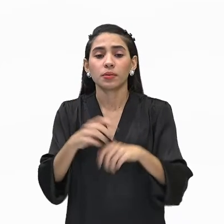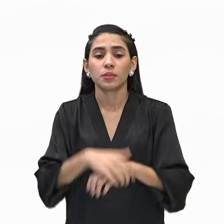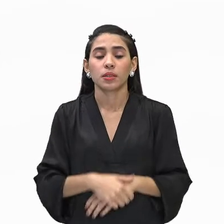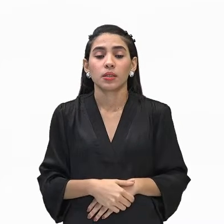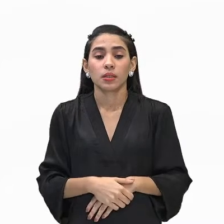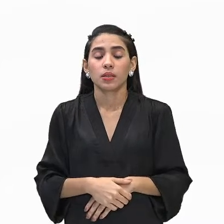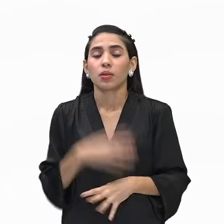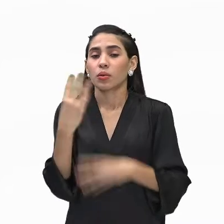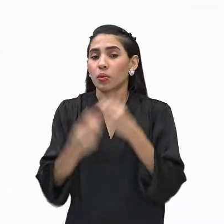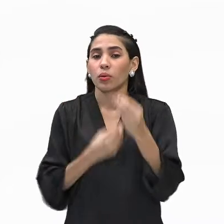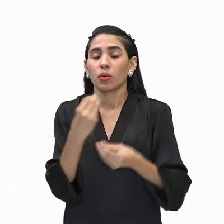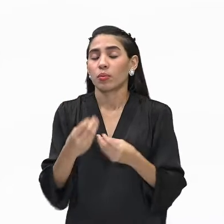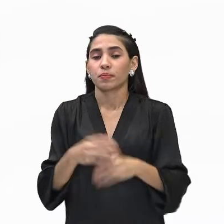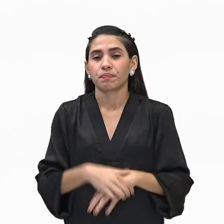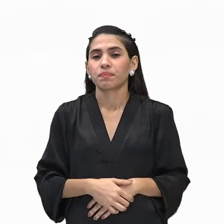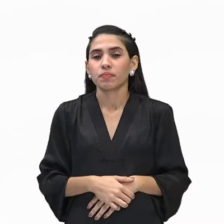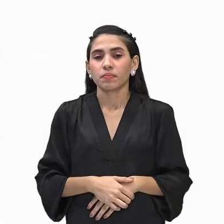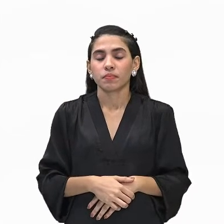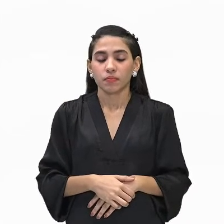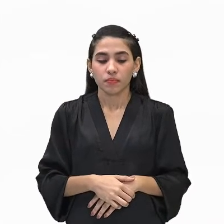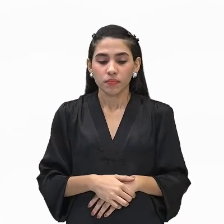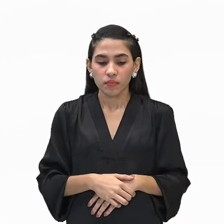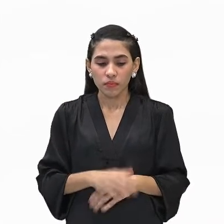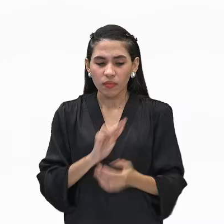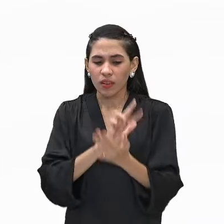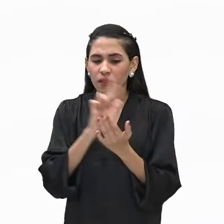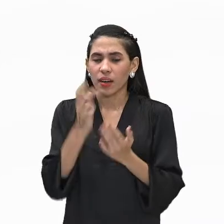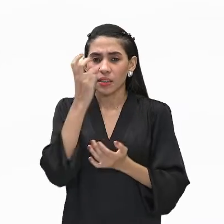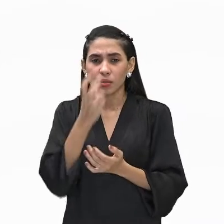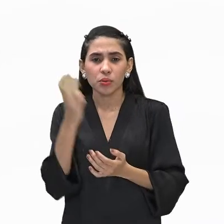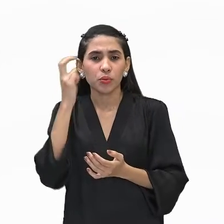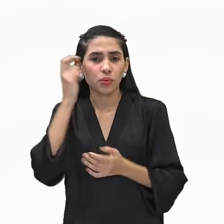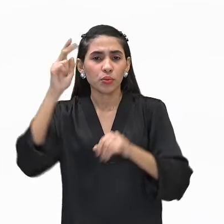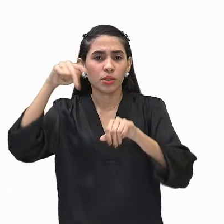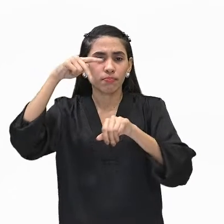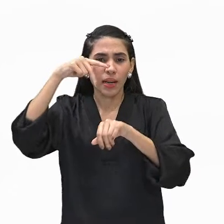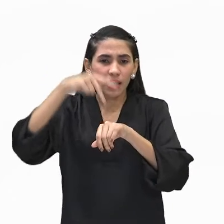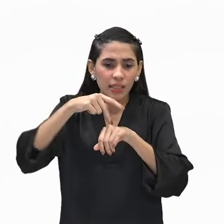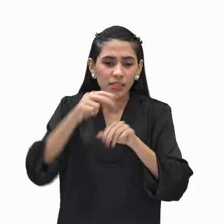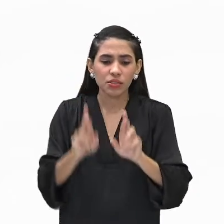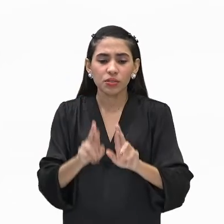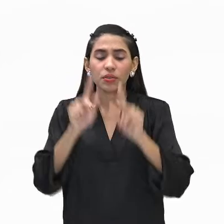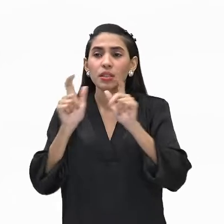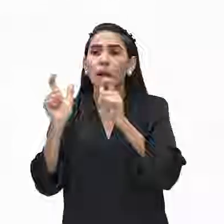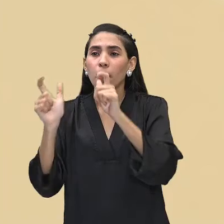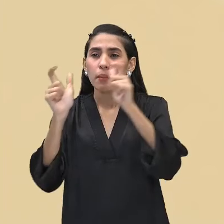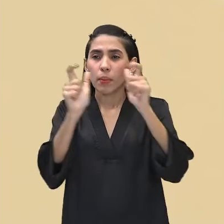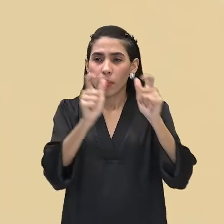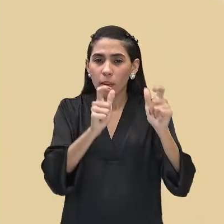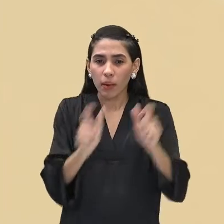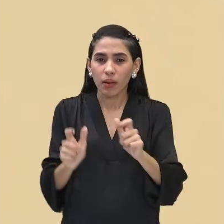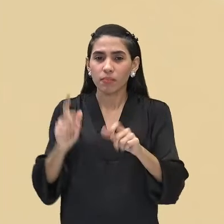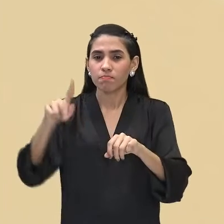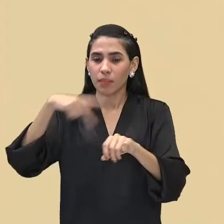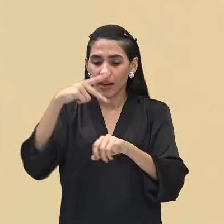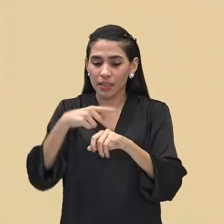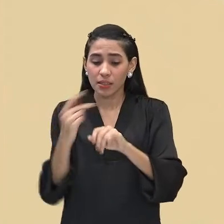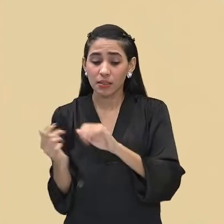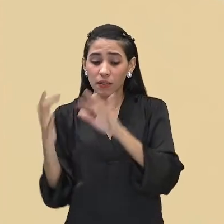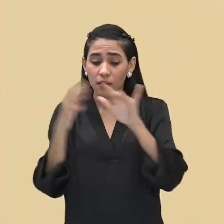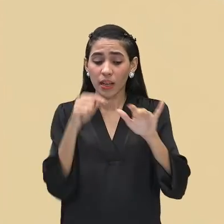De que maneira será que tantas culturas diferentes, de nacionalidades diferentes, de regiões diferentes do nosso país, que acabaram